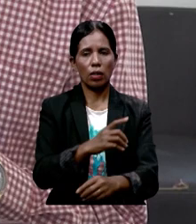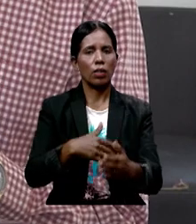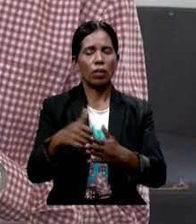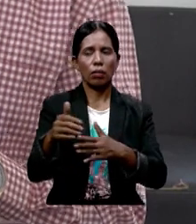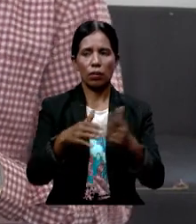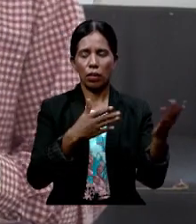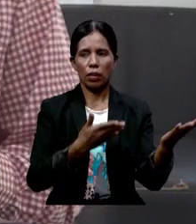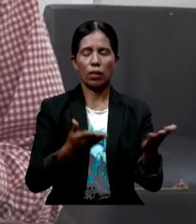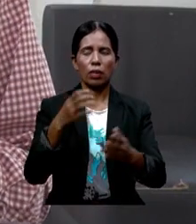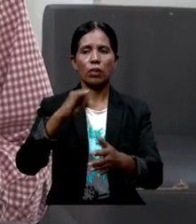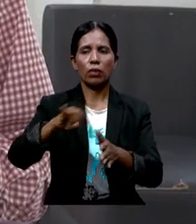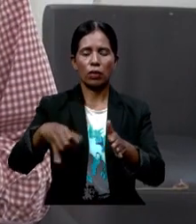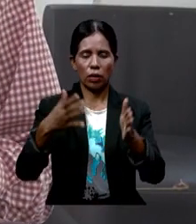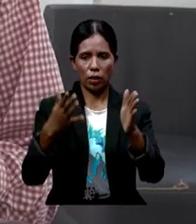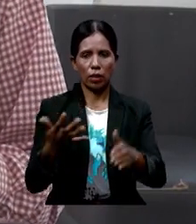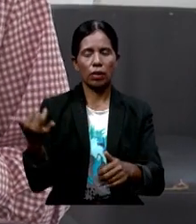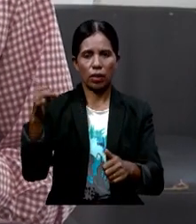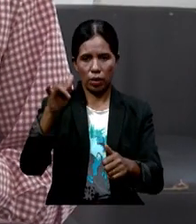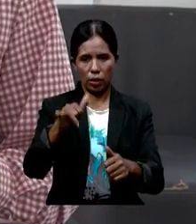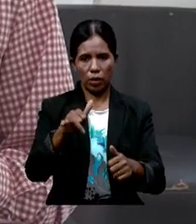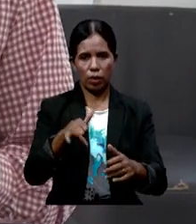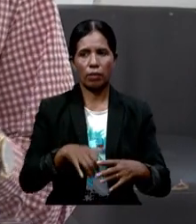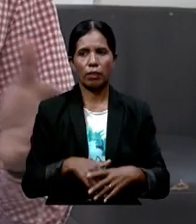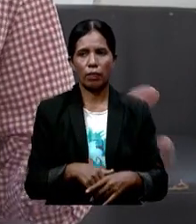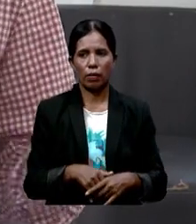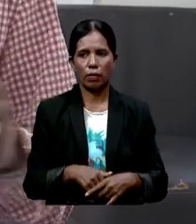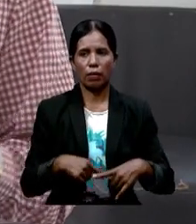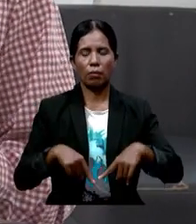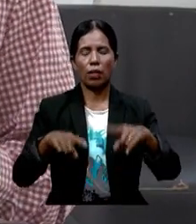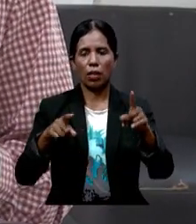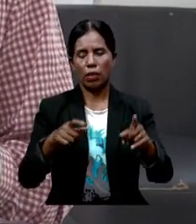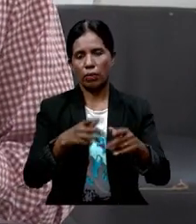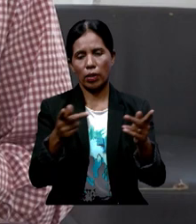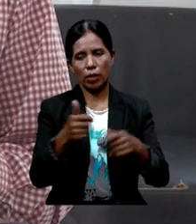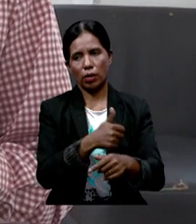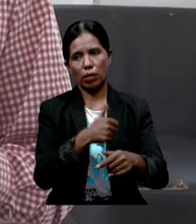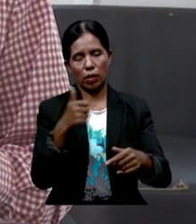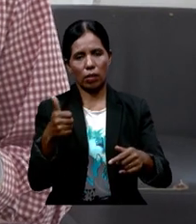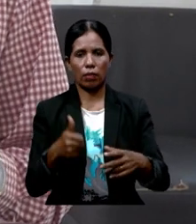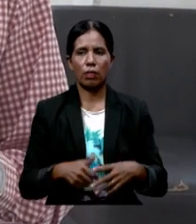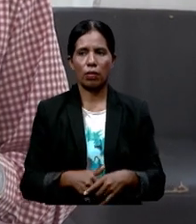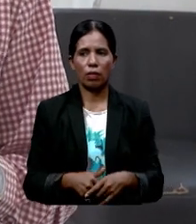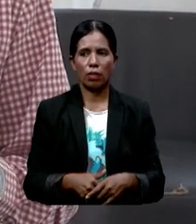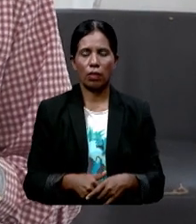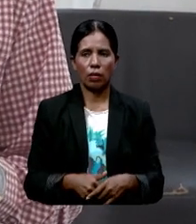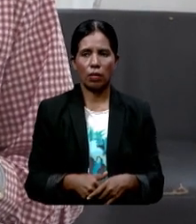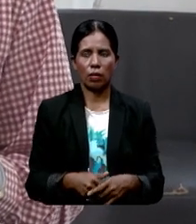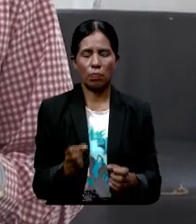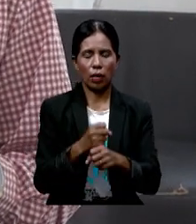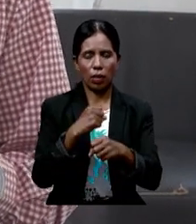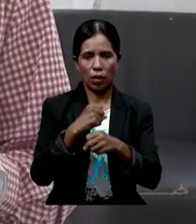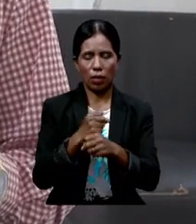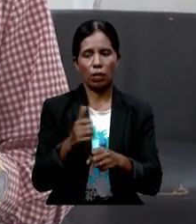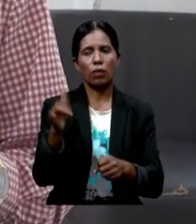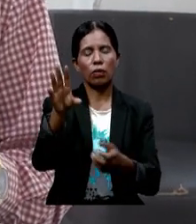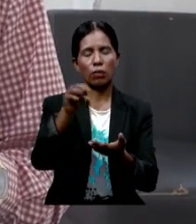delega jornalista sira ne be maka ba assunto seluk o dex seluk ba halu li cobertura ba